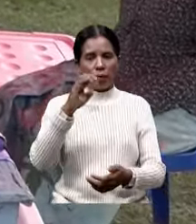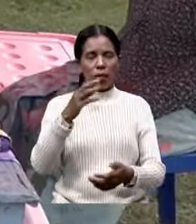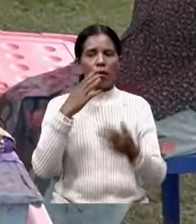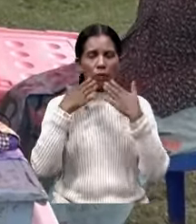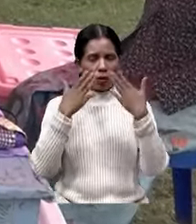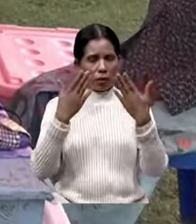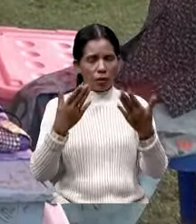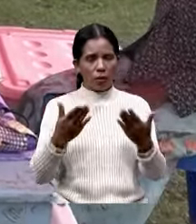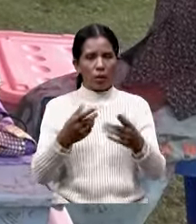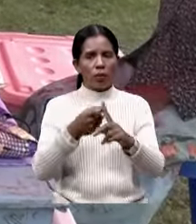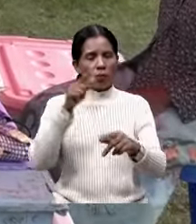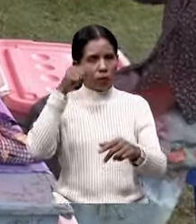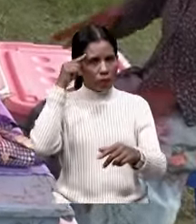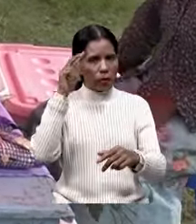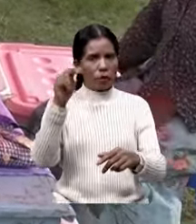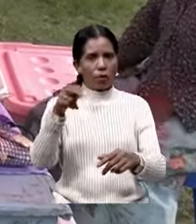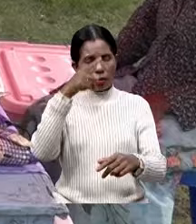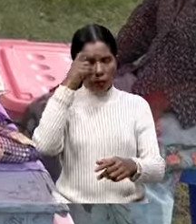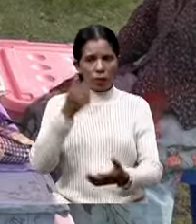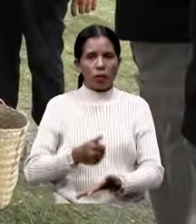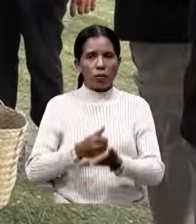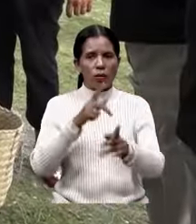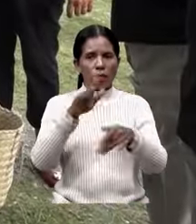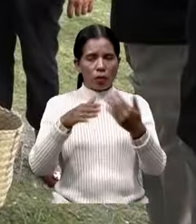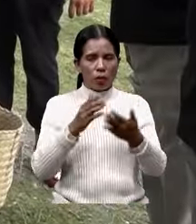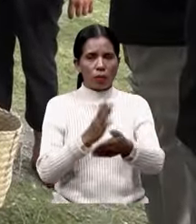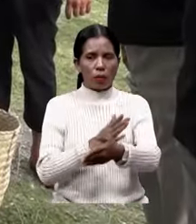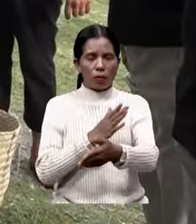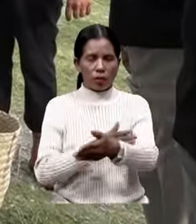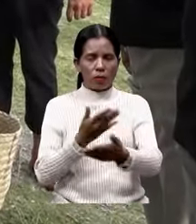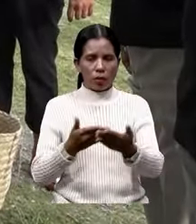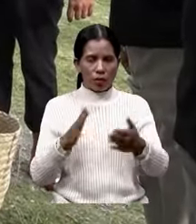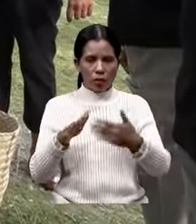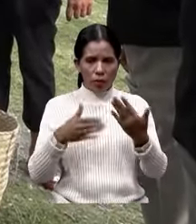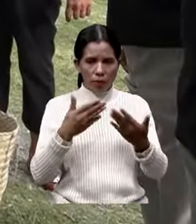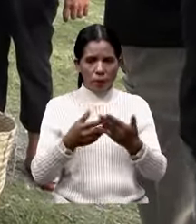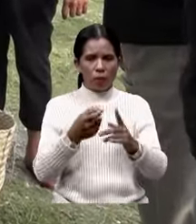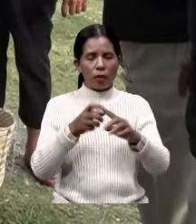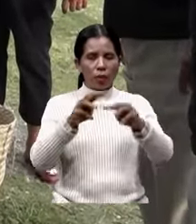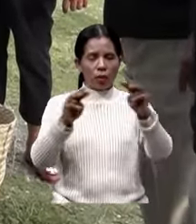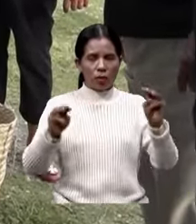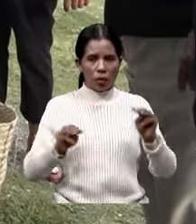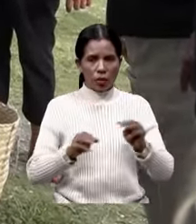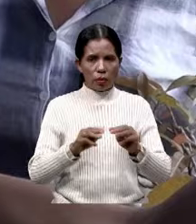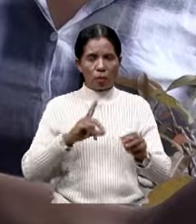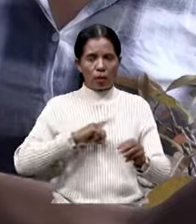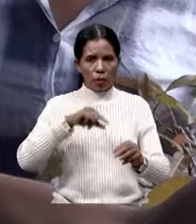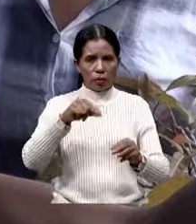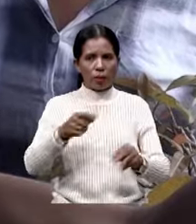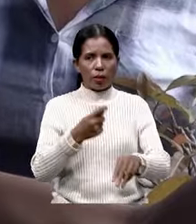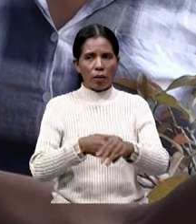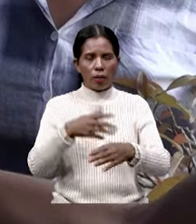ba iniciativa governian tamba ajuda tebes comunidade ho di promove produto original ho si municipi liksa tempo ne bele